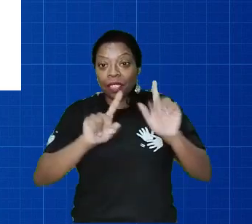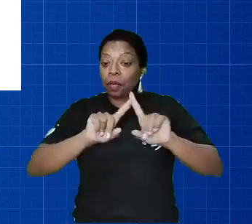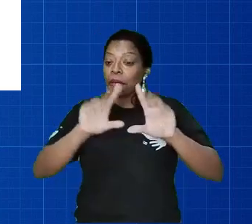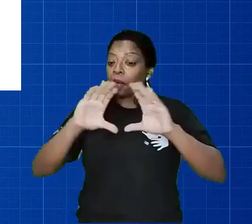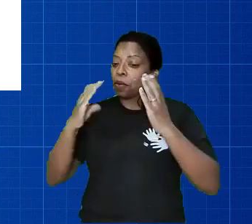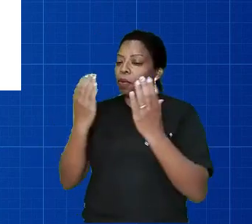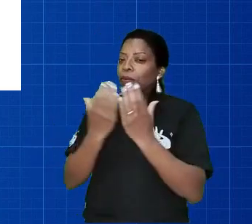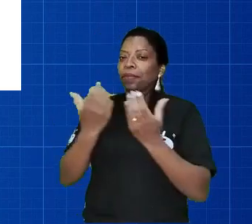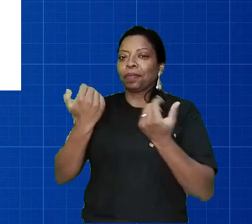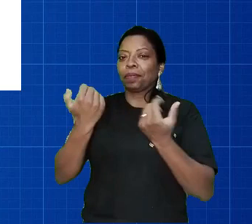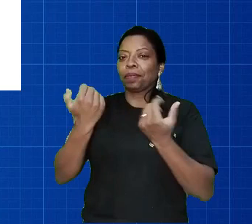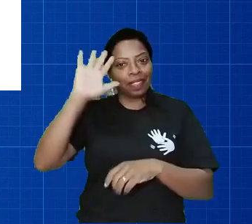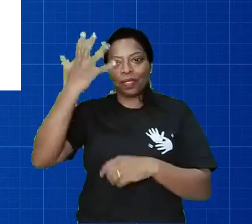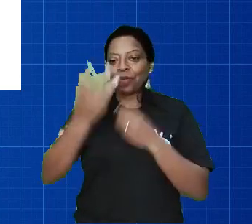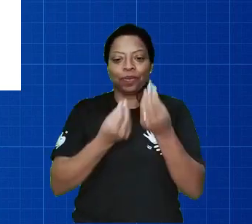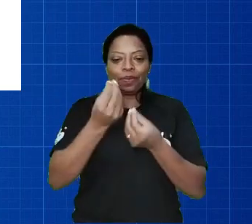a comunidade escolar.